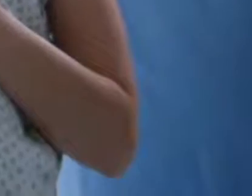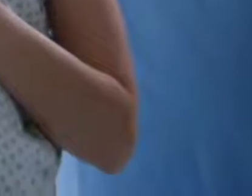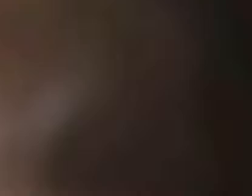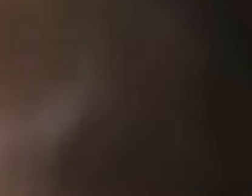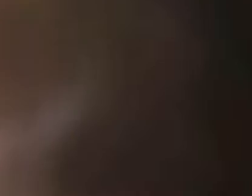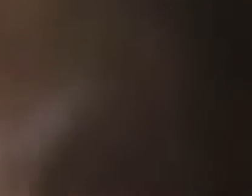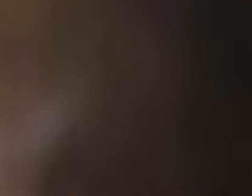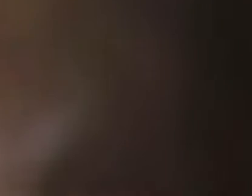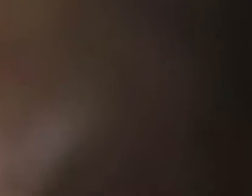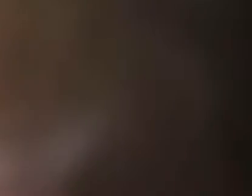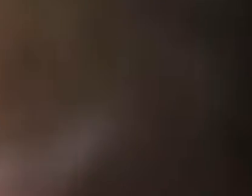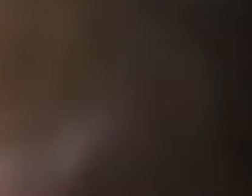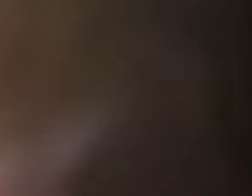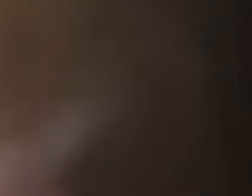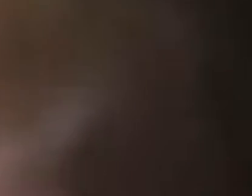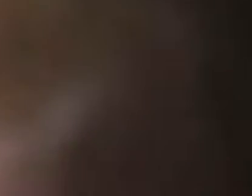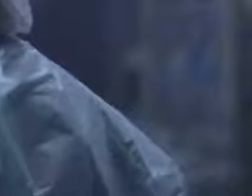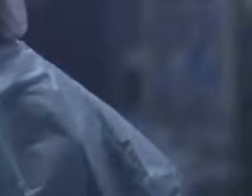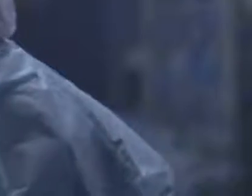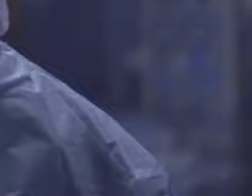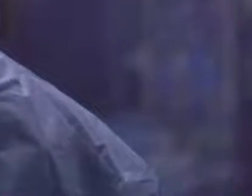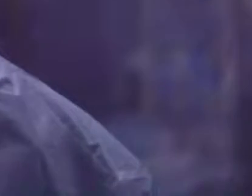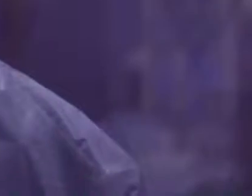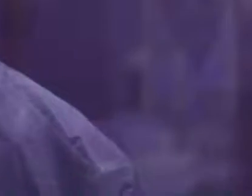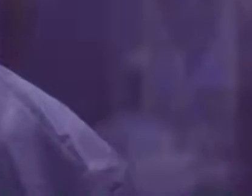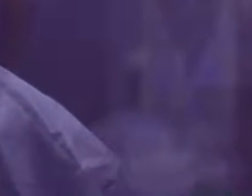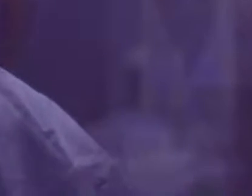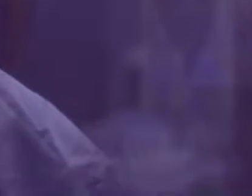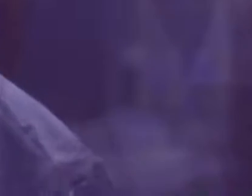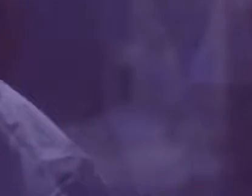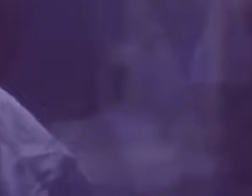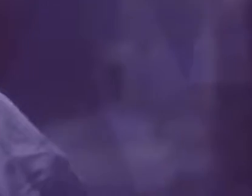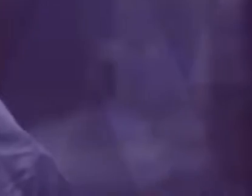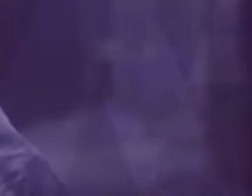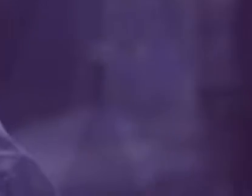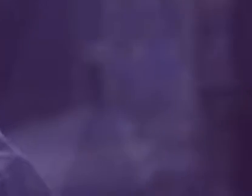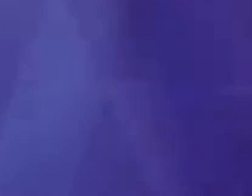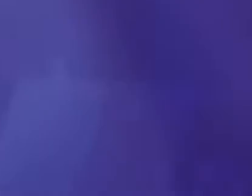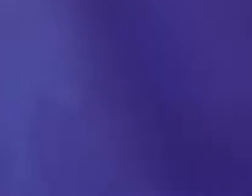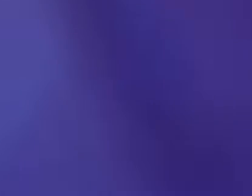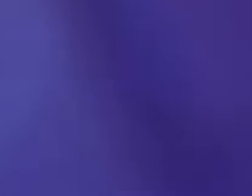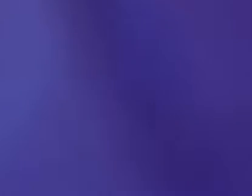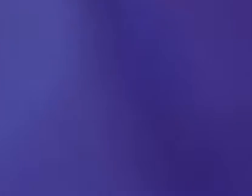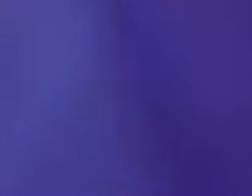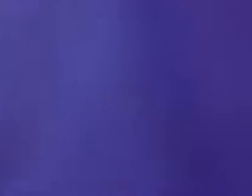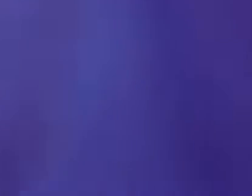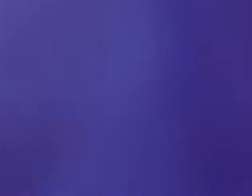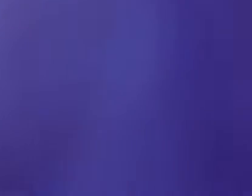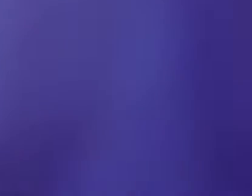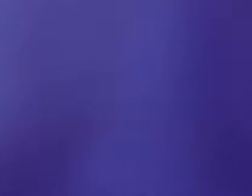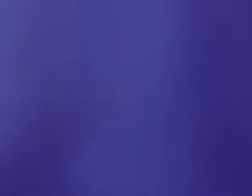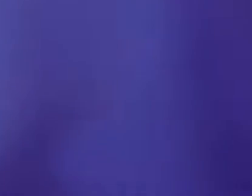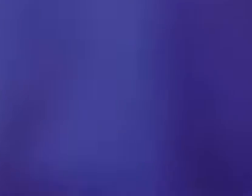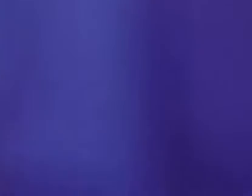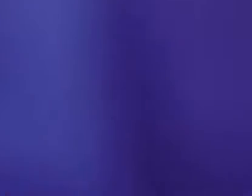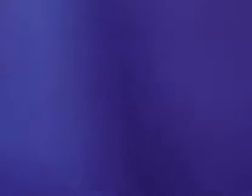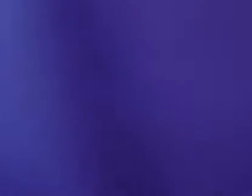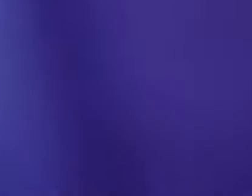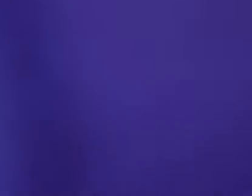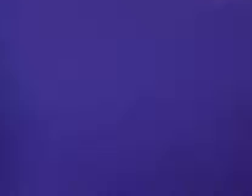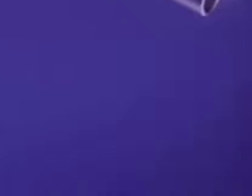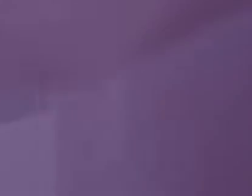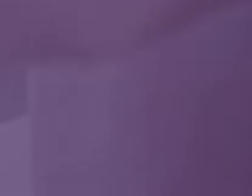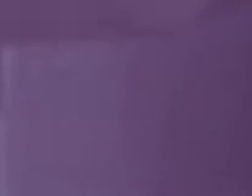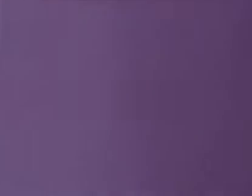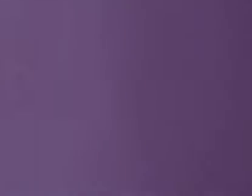do familiar e dos colaboradores. Oferecemos múltiplas linhas de cuidado: cardiologia, neurologia,